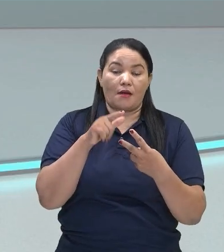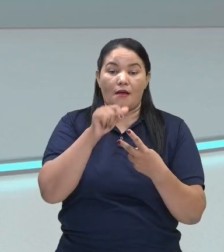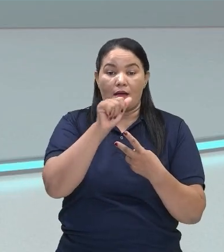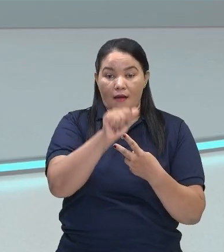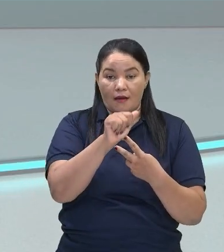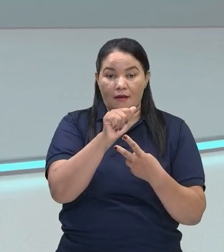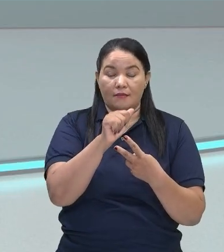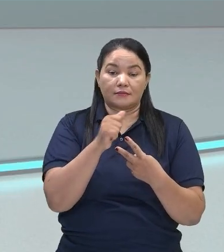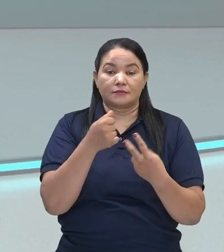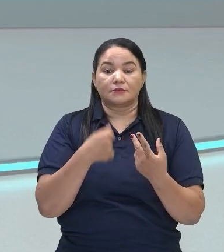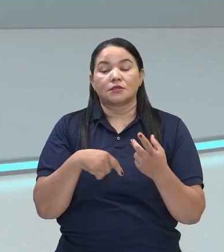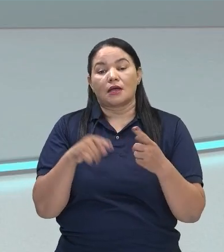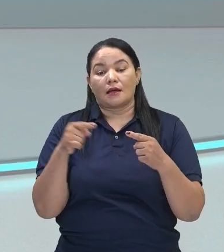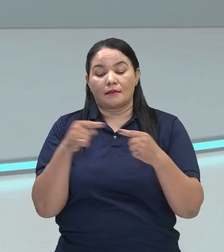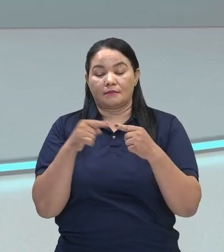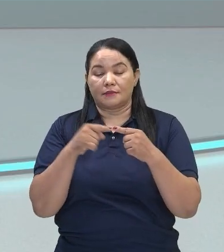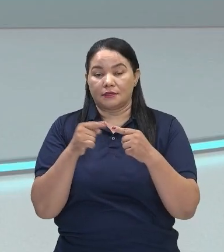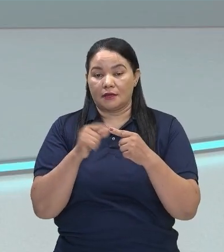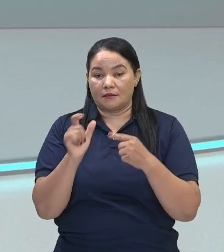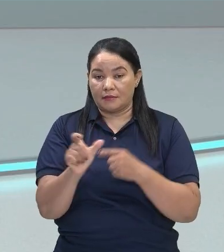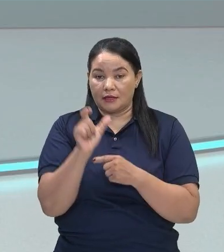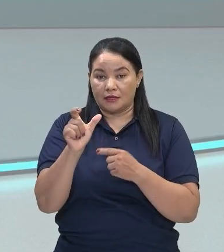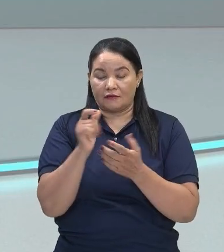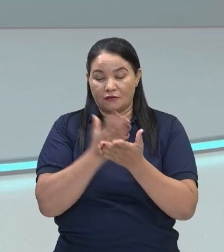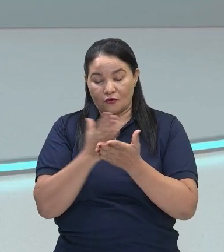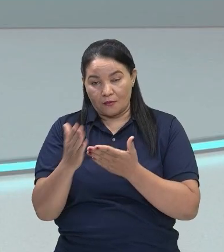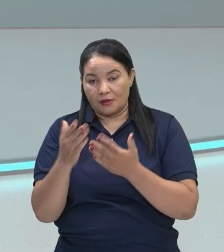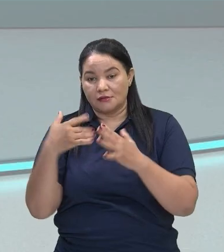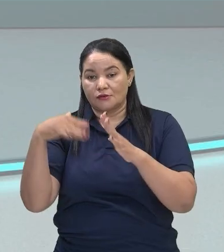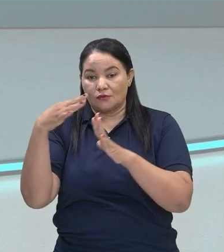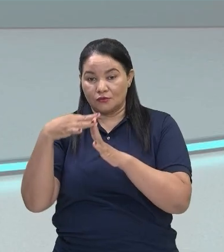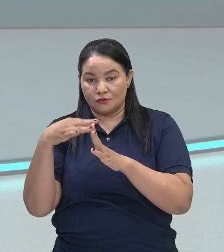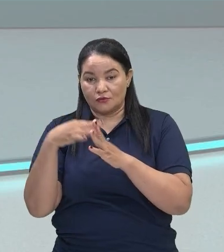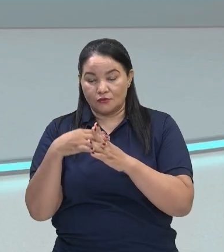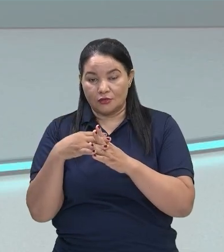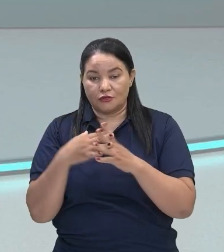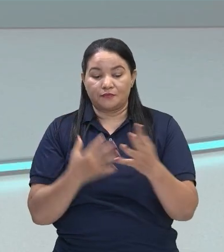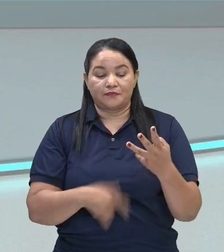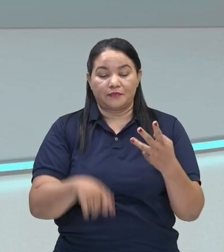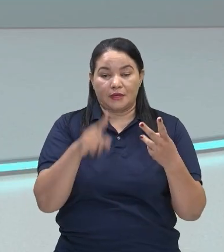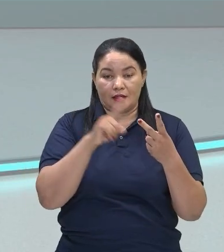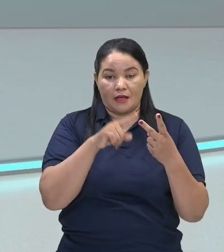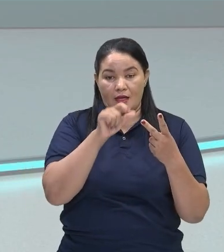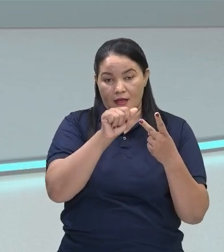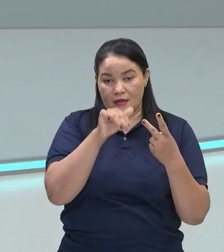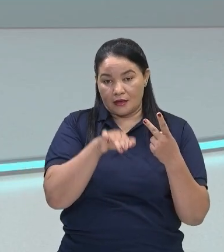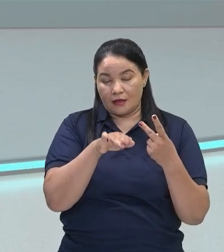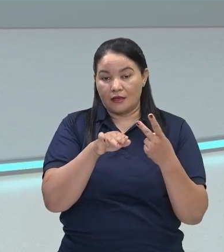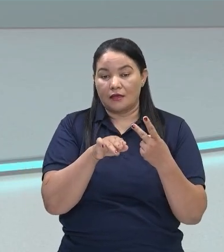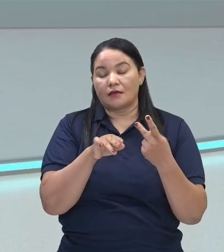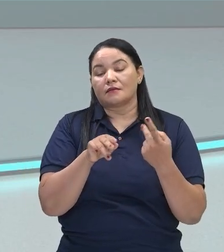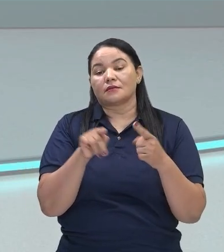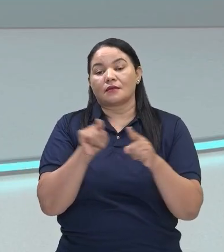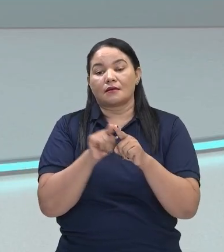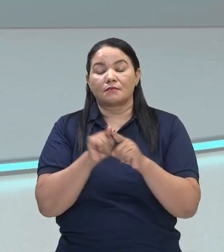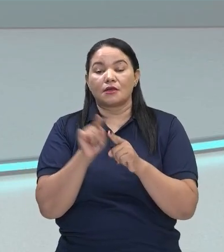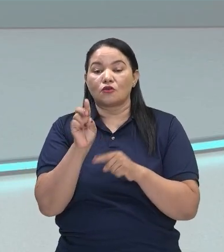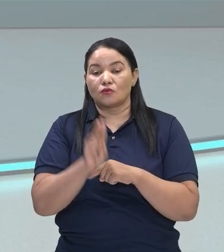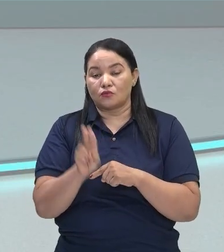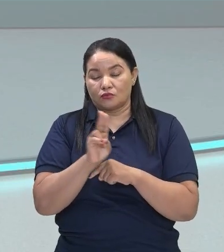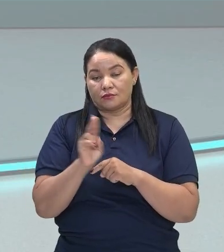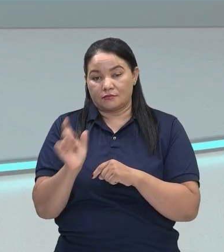utilizo antes de palavras com inicial de consoante. E o an, que significa uma, eu vou utilizar